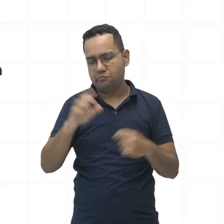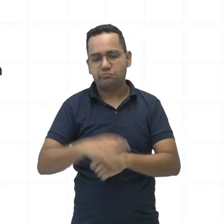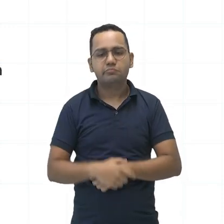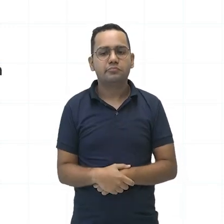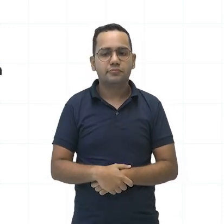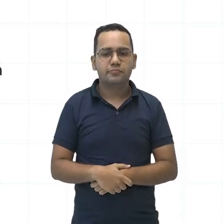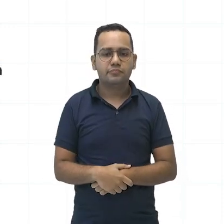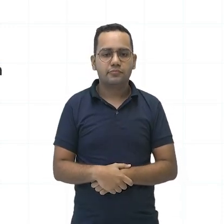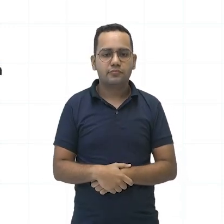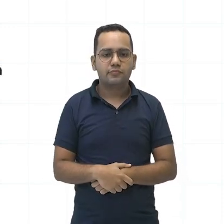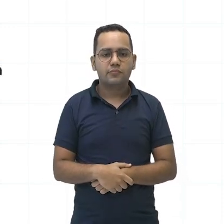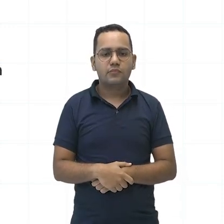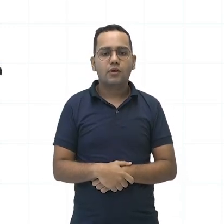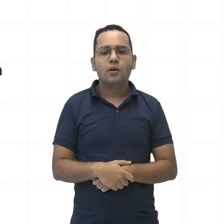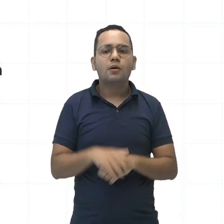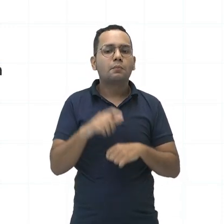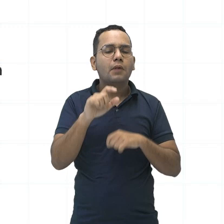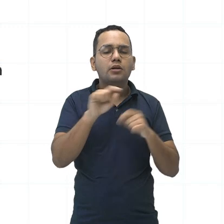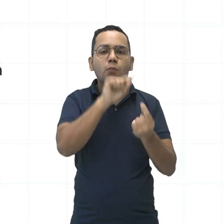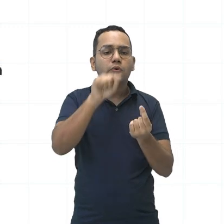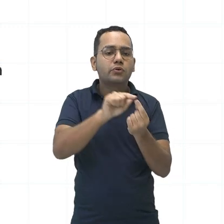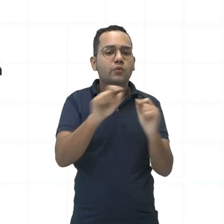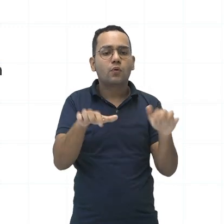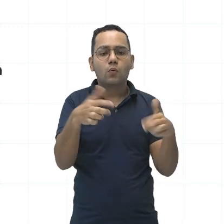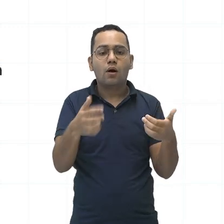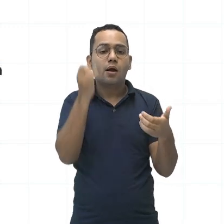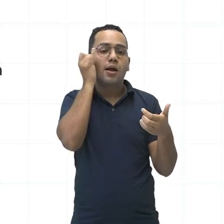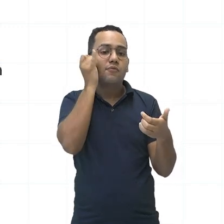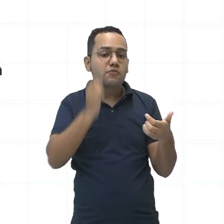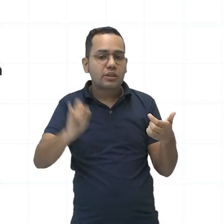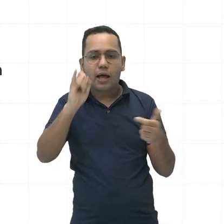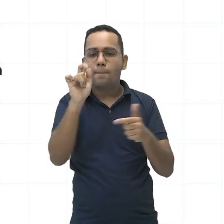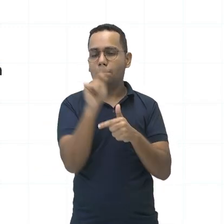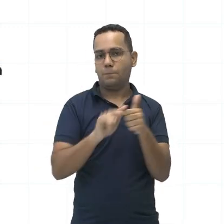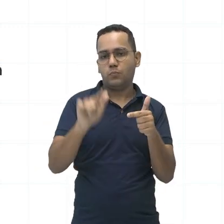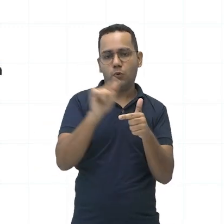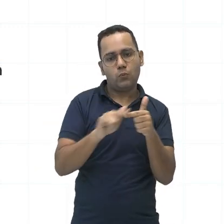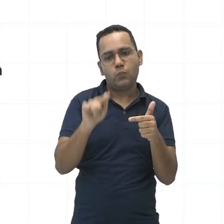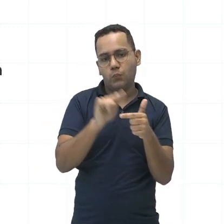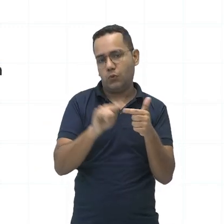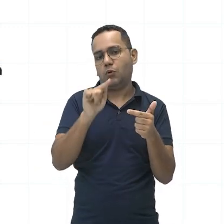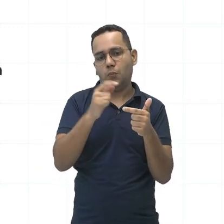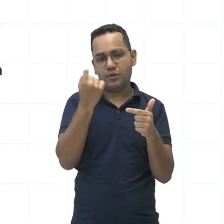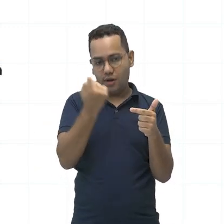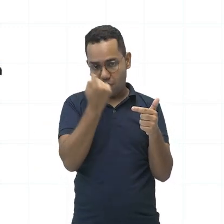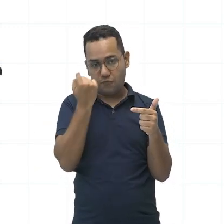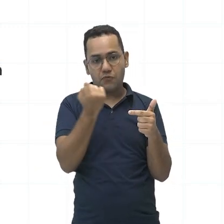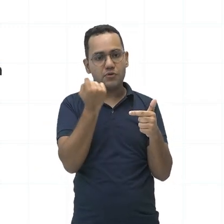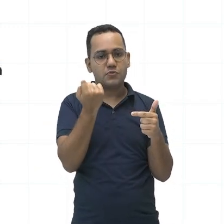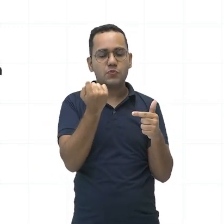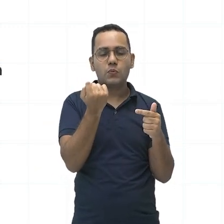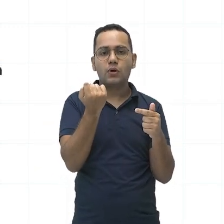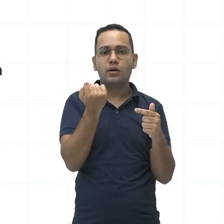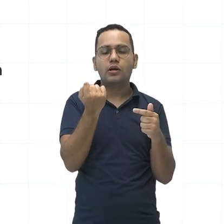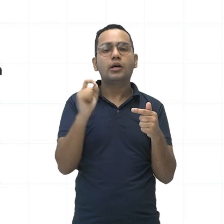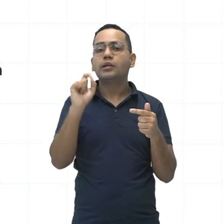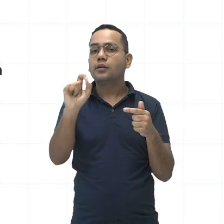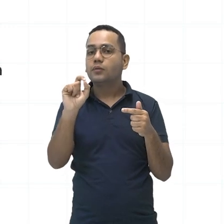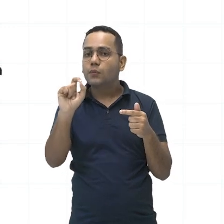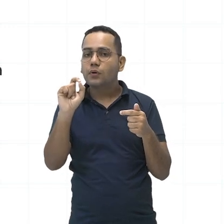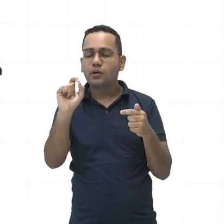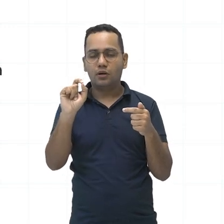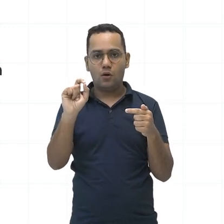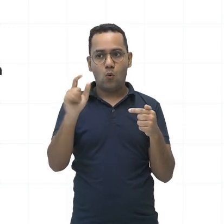súbito, que visam evitar o agravamento do problema até que um serviço especializado